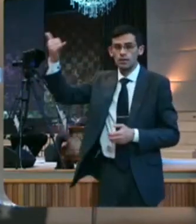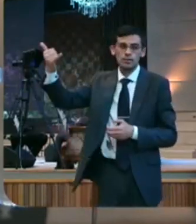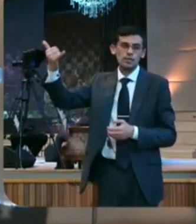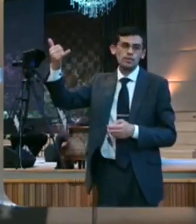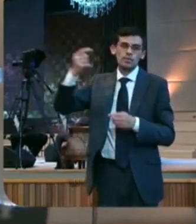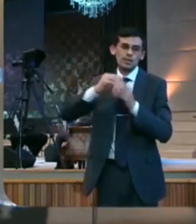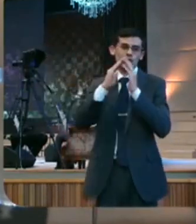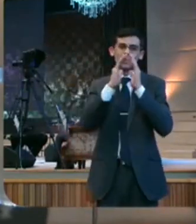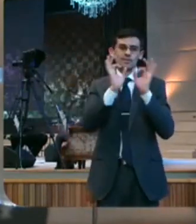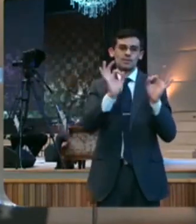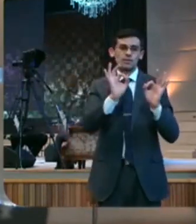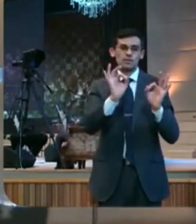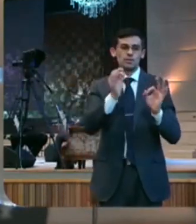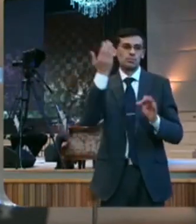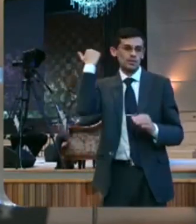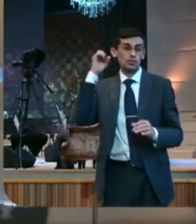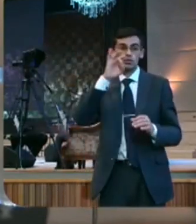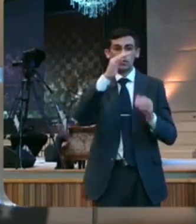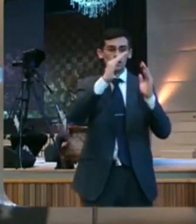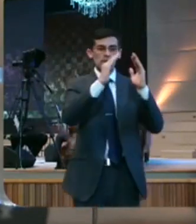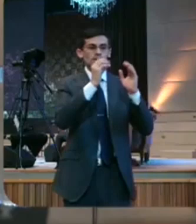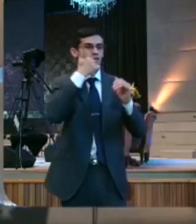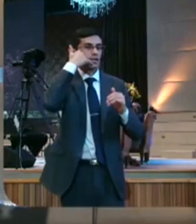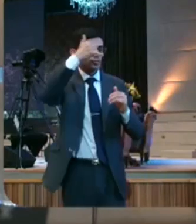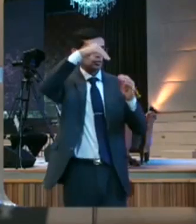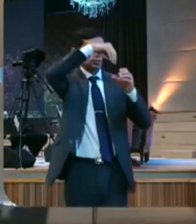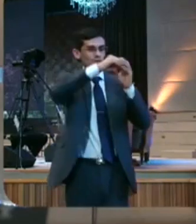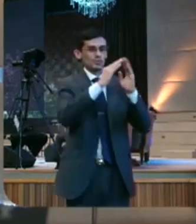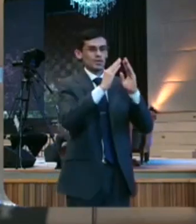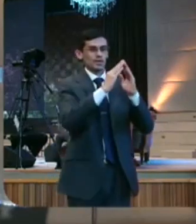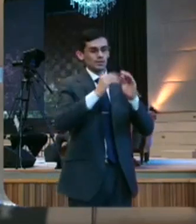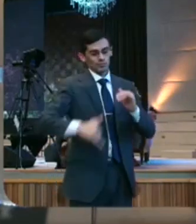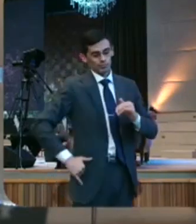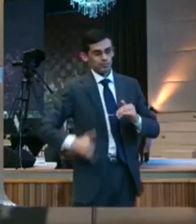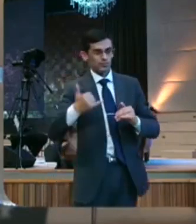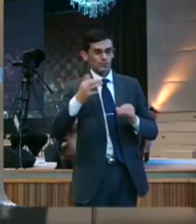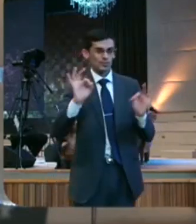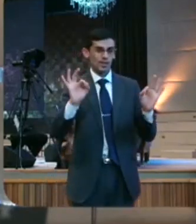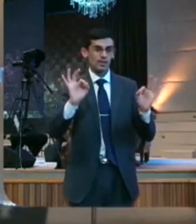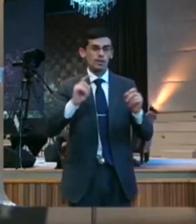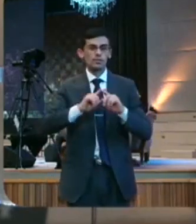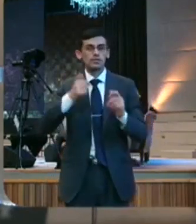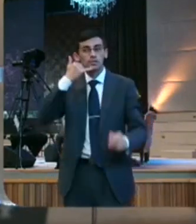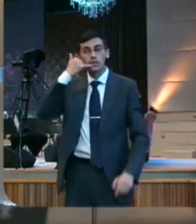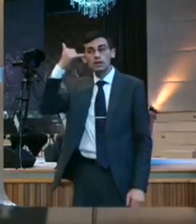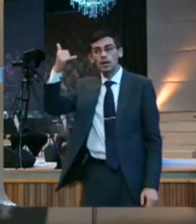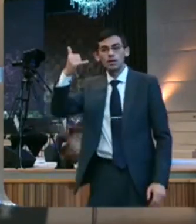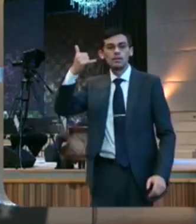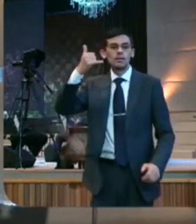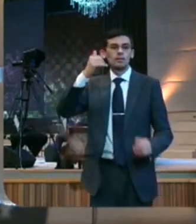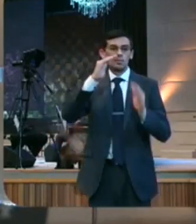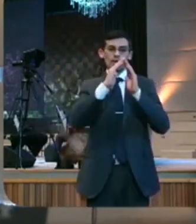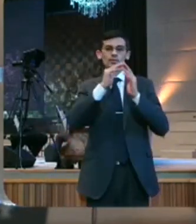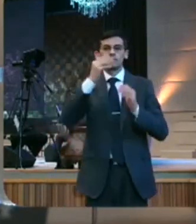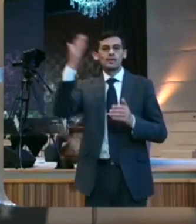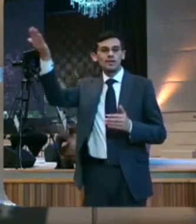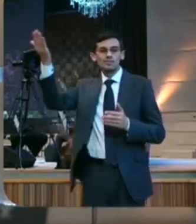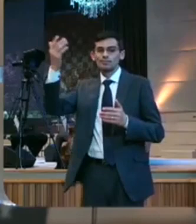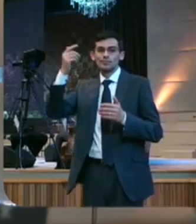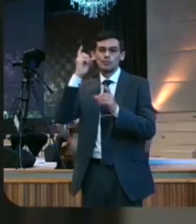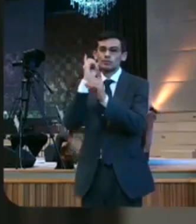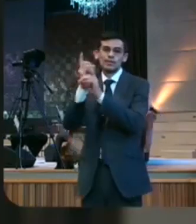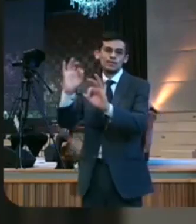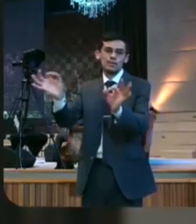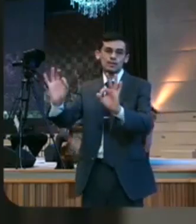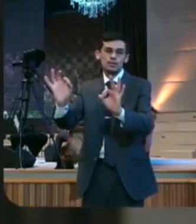casa. E naquele tempo não tinha celular, só tinha telefone fixo, né? Então eu falei: eu vou ligar para a casa do meu tio, não vou achar ninguém. E aí o